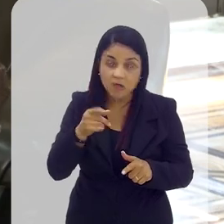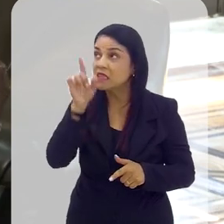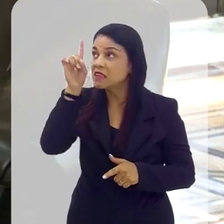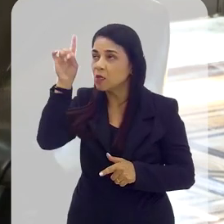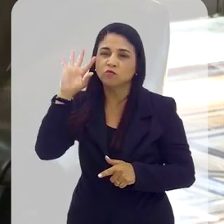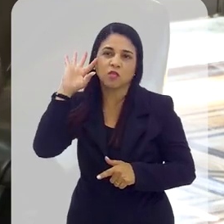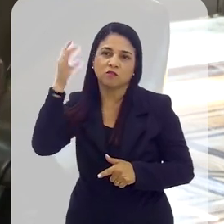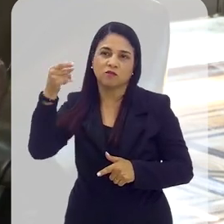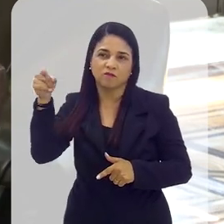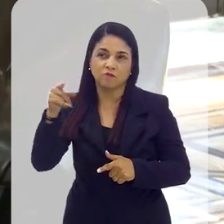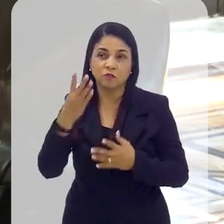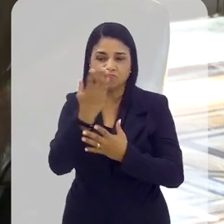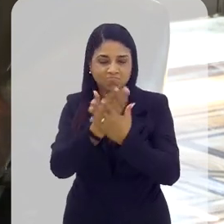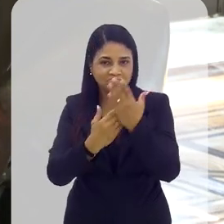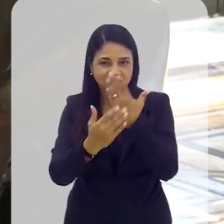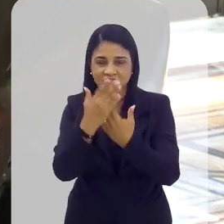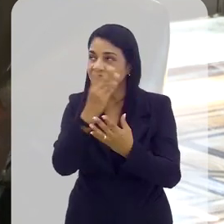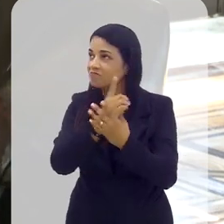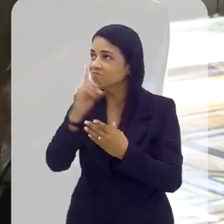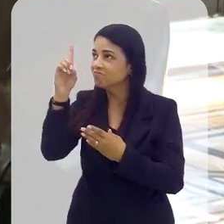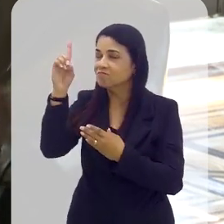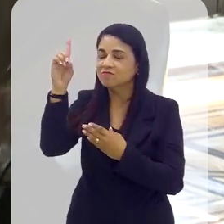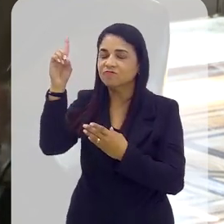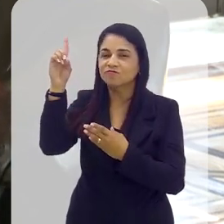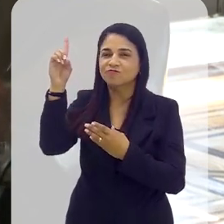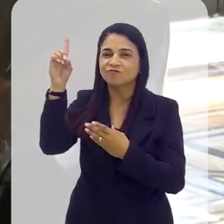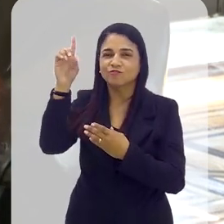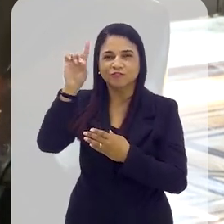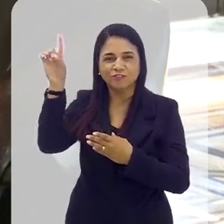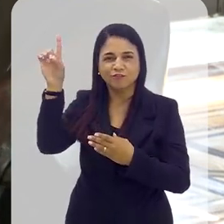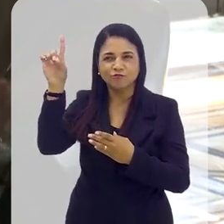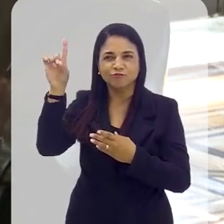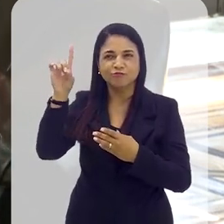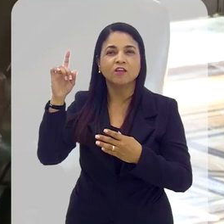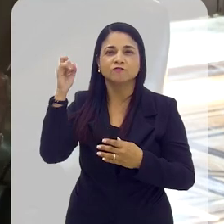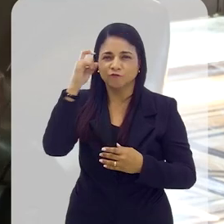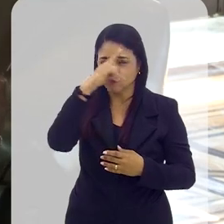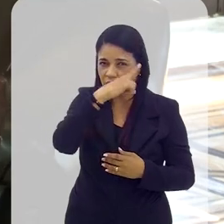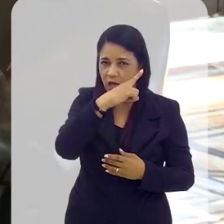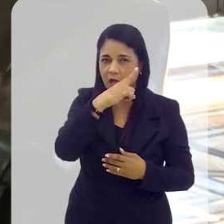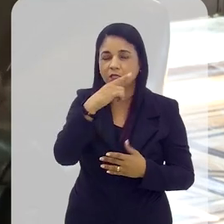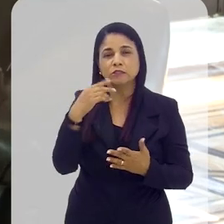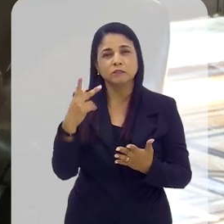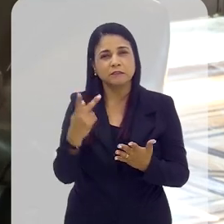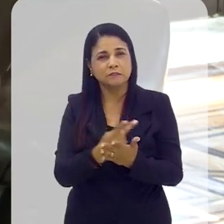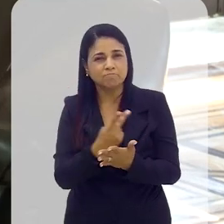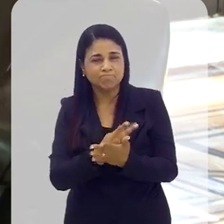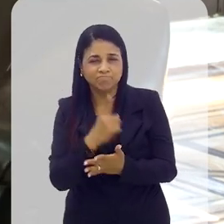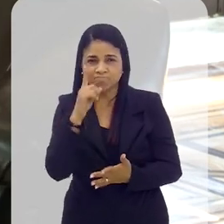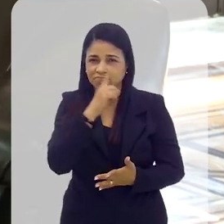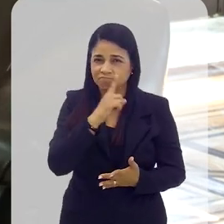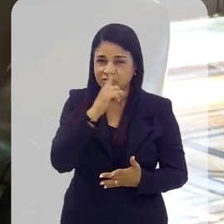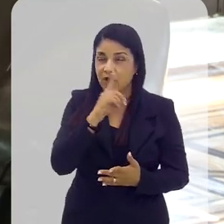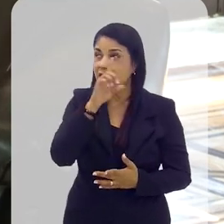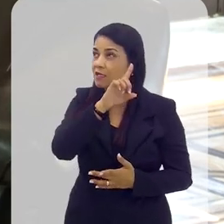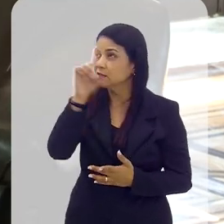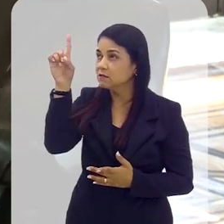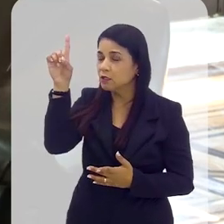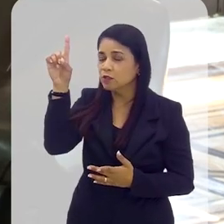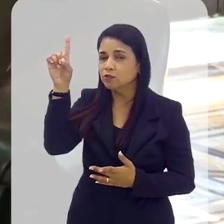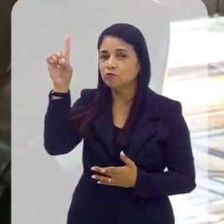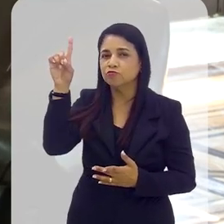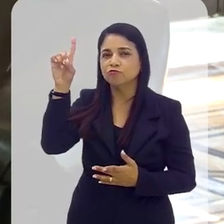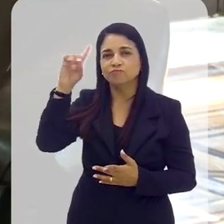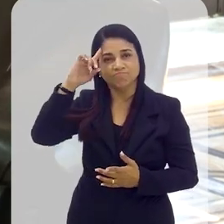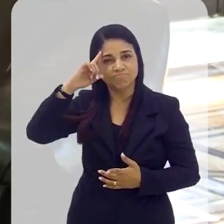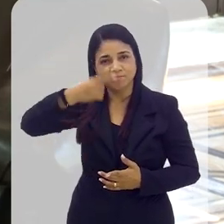muito importante. Se a gente coloca todas as nossas causas diante de Deus, até as dificuldades, até os erros, eu tenho certeza que Deus, ele